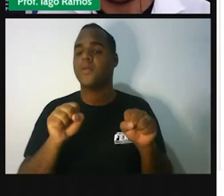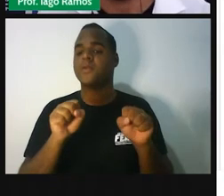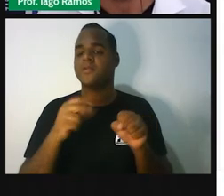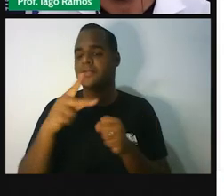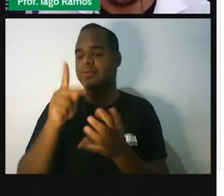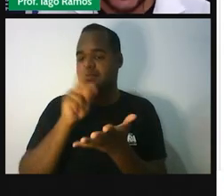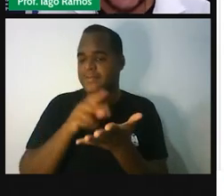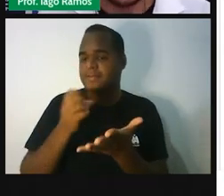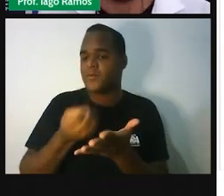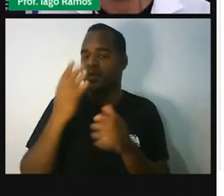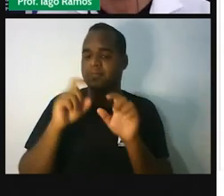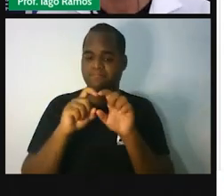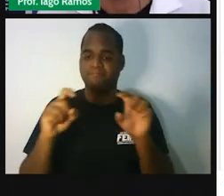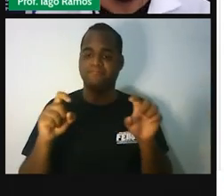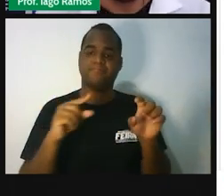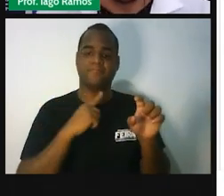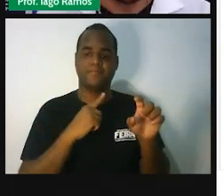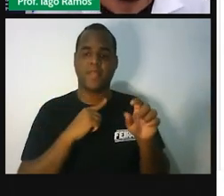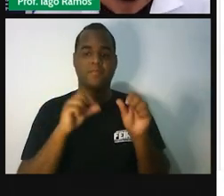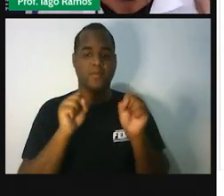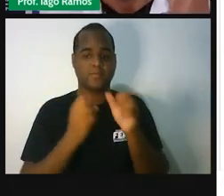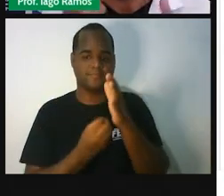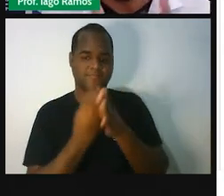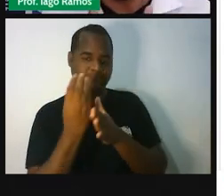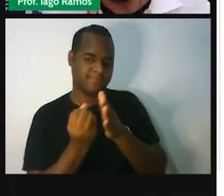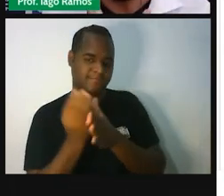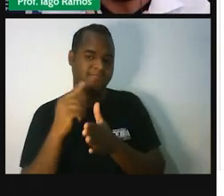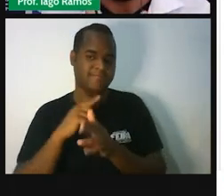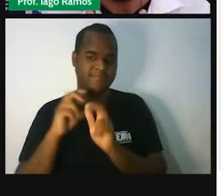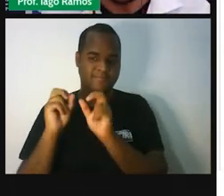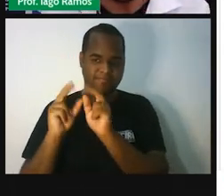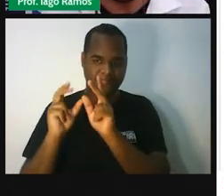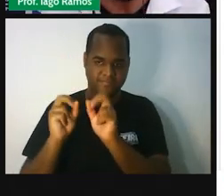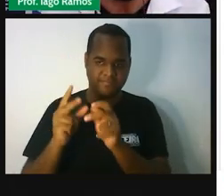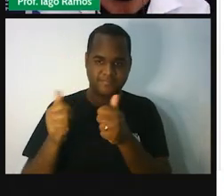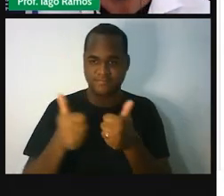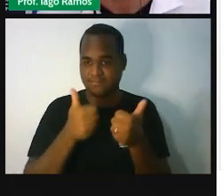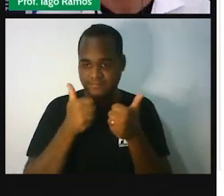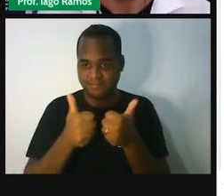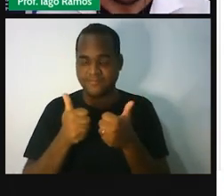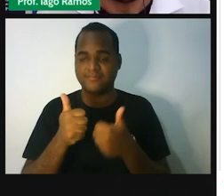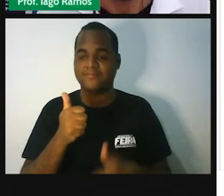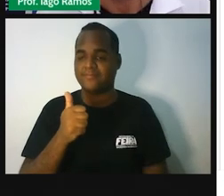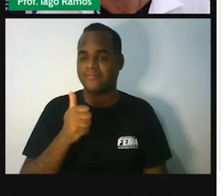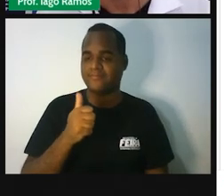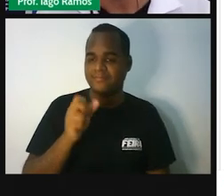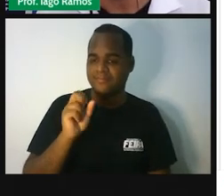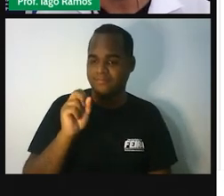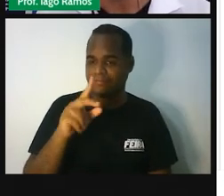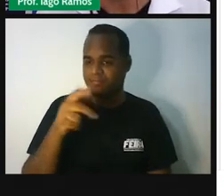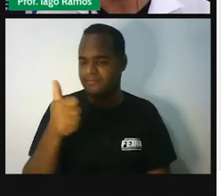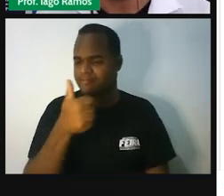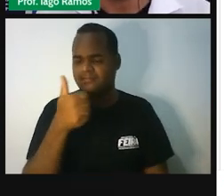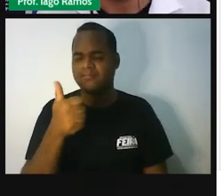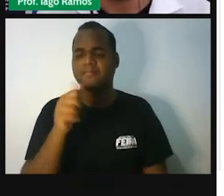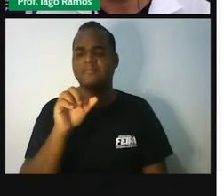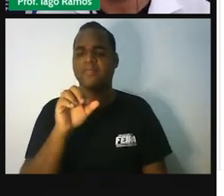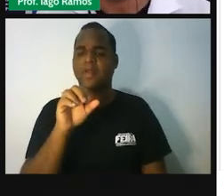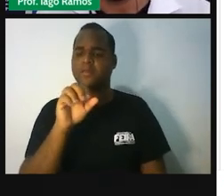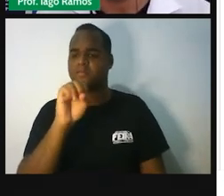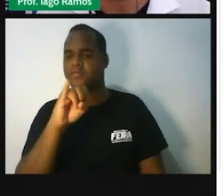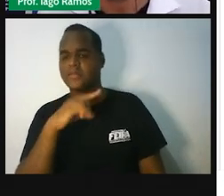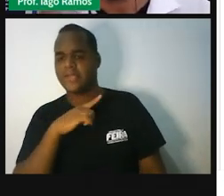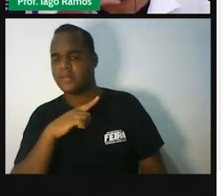quantas placas é possível fabricar. Belezinha? Massa? Tá. Só que ainda tem